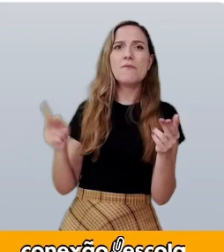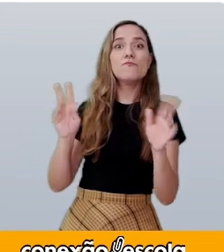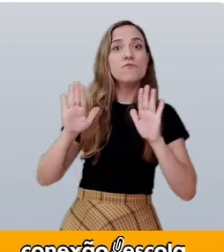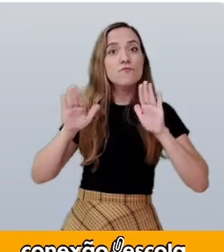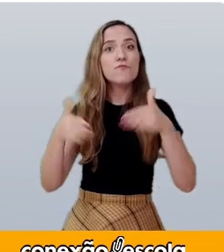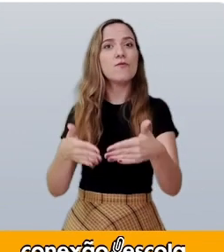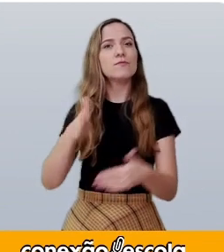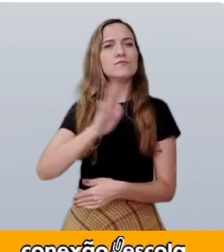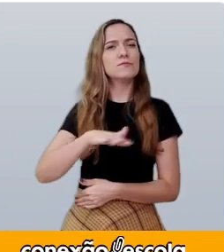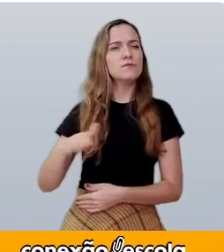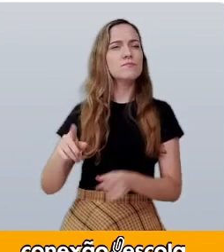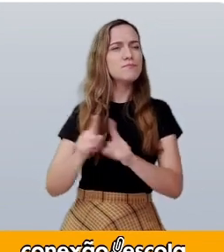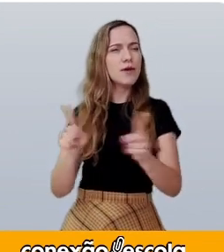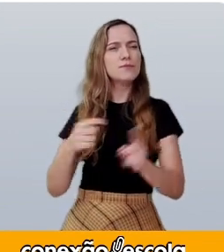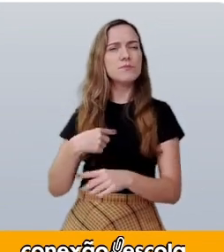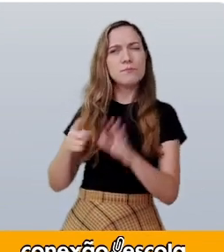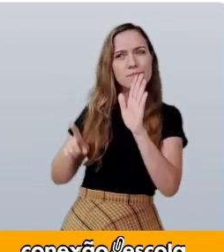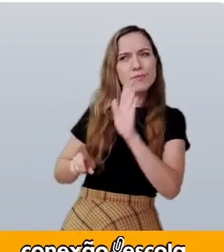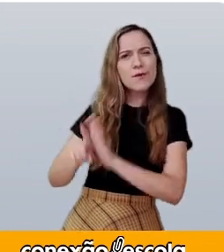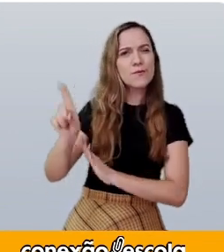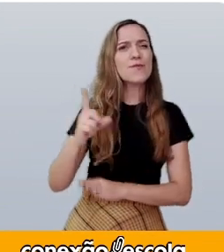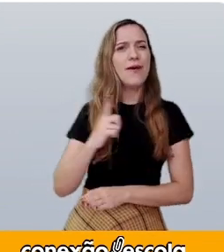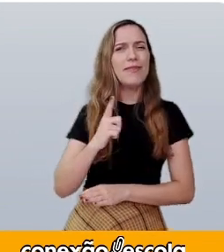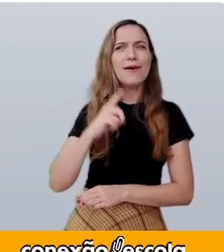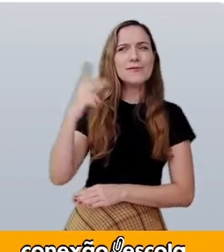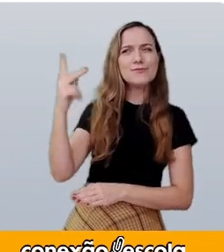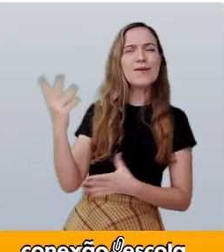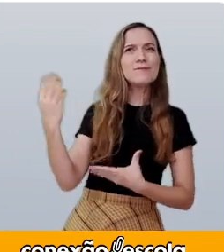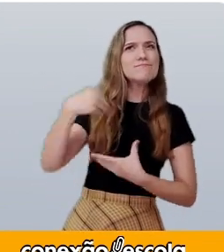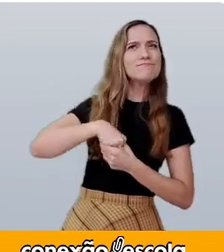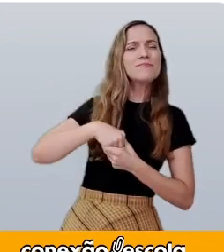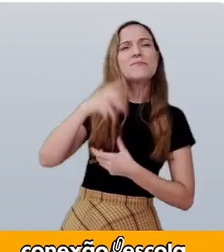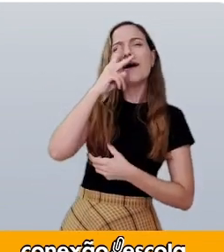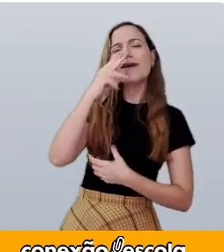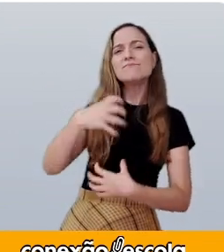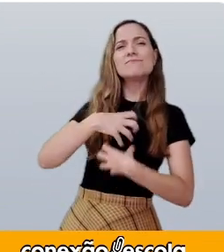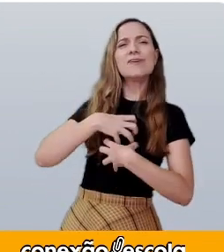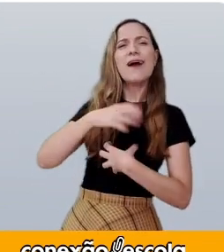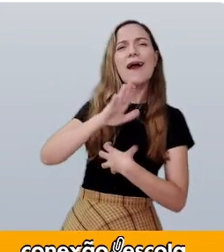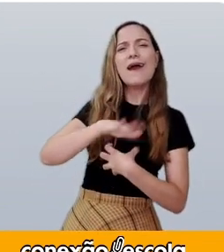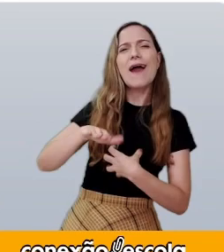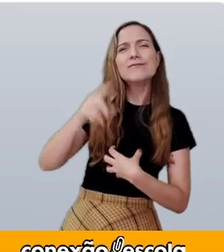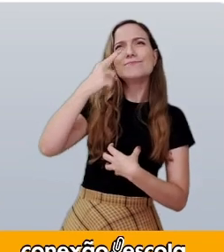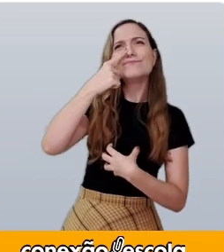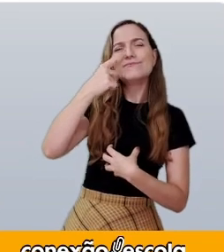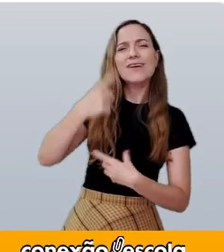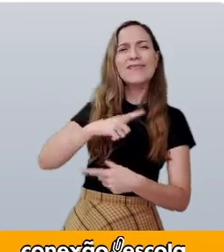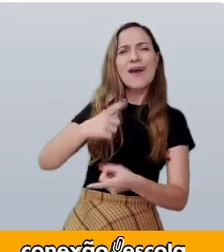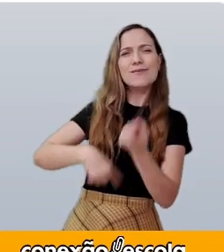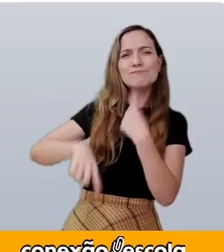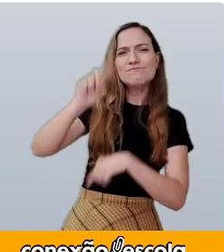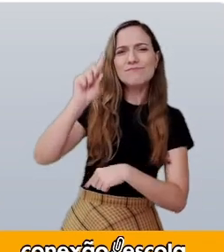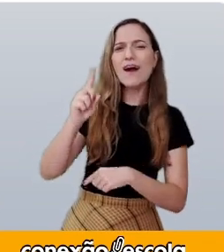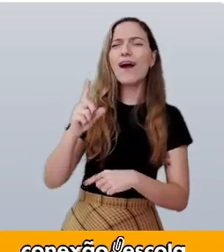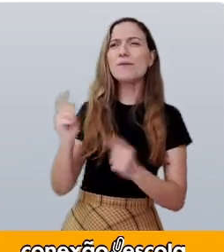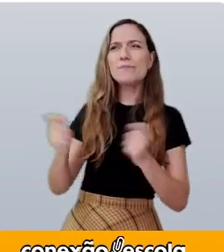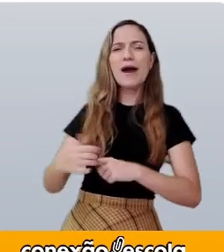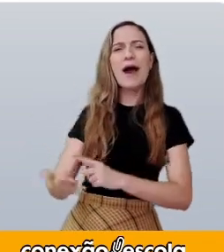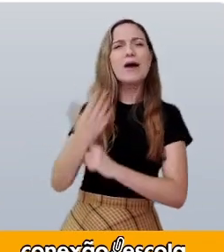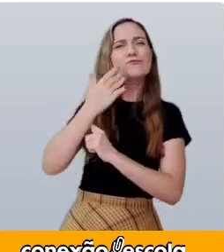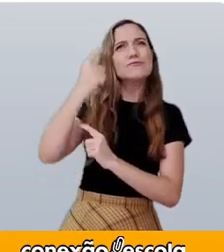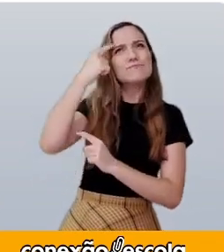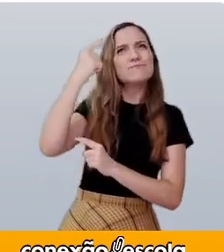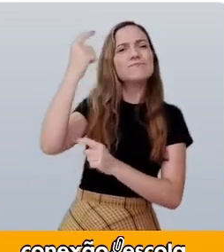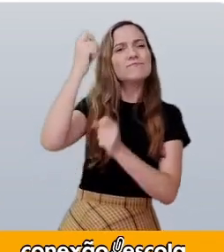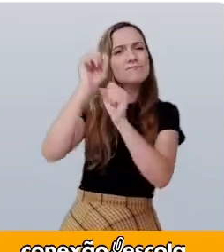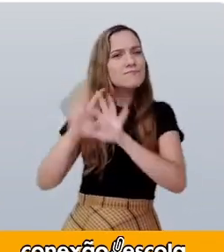pergunto, tem uma criança também dentro de você até hoje, aquela assim bem espertinha, que ajuda nas